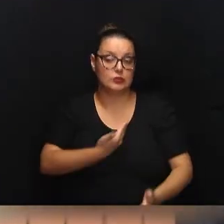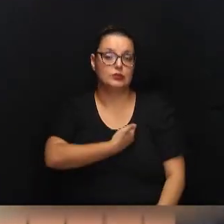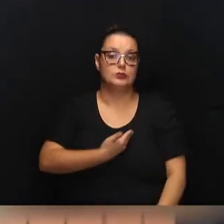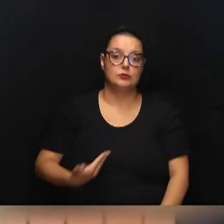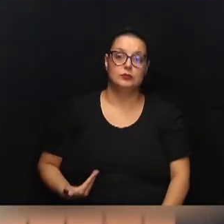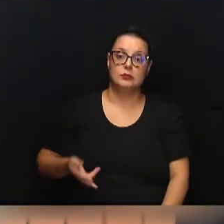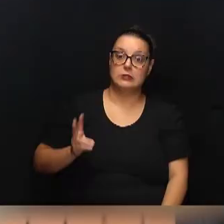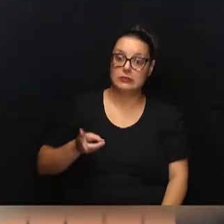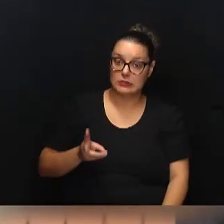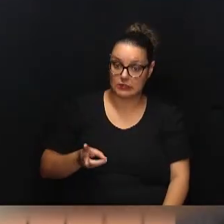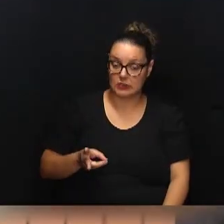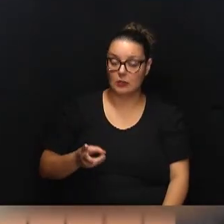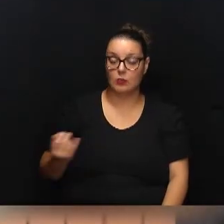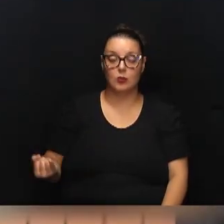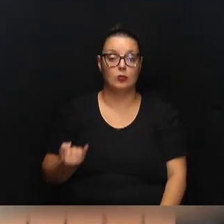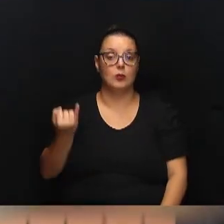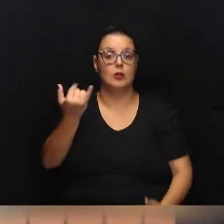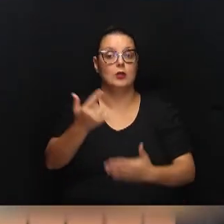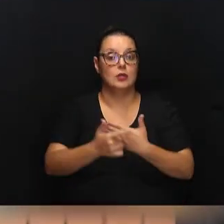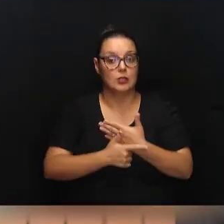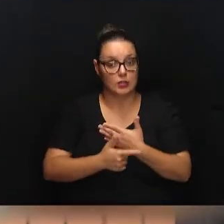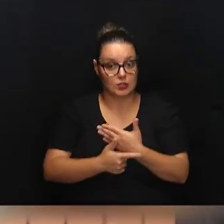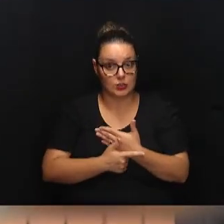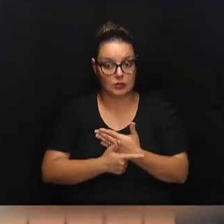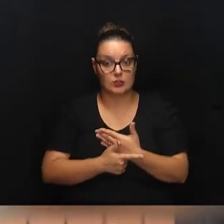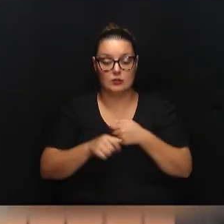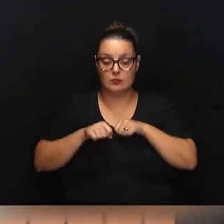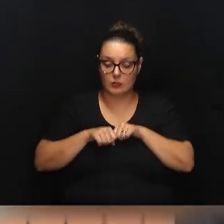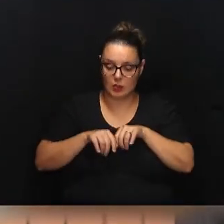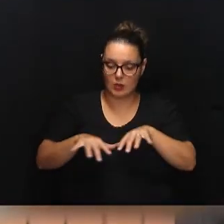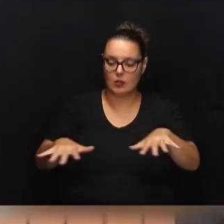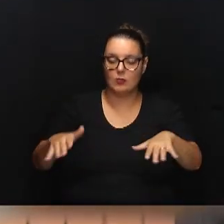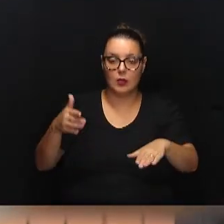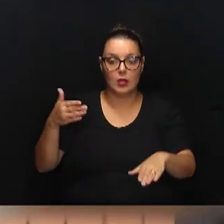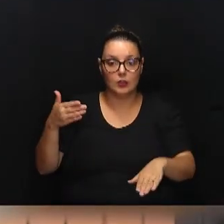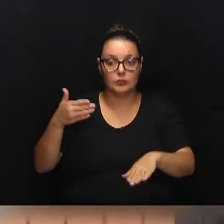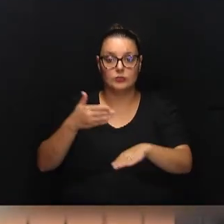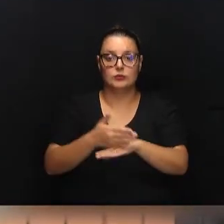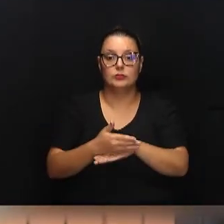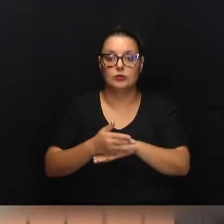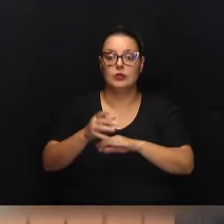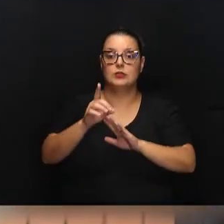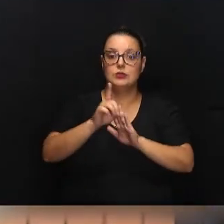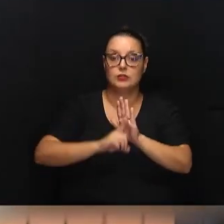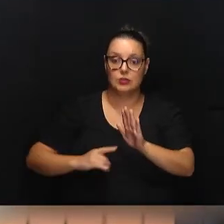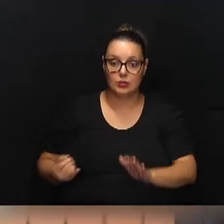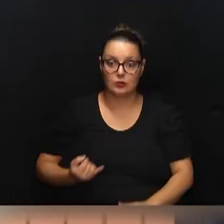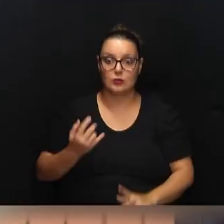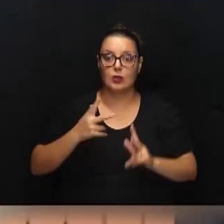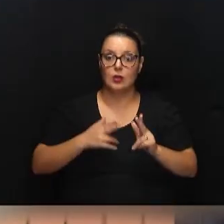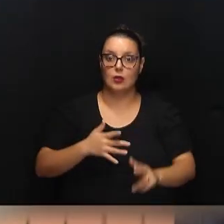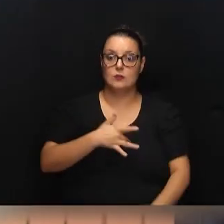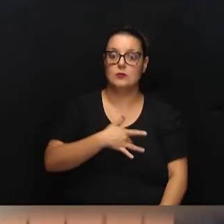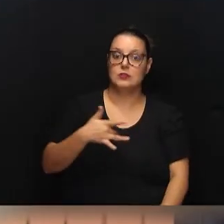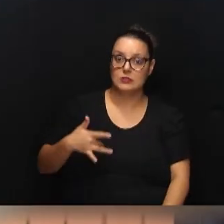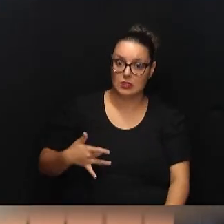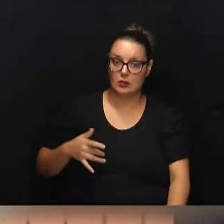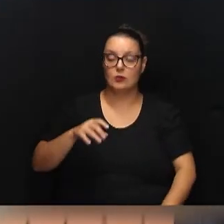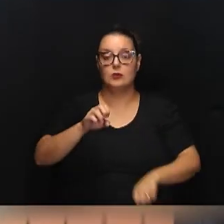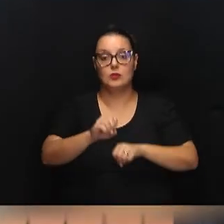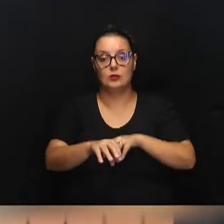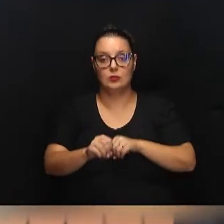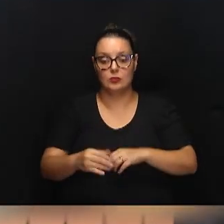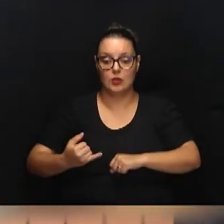sempre cumpriram um importante papel de ampliar o acesso a direitos importantes como saúde,